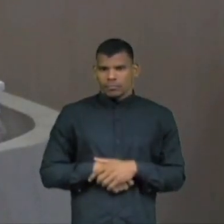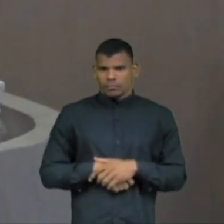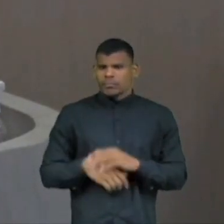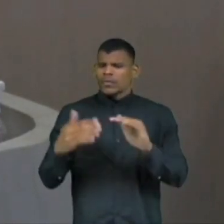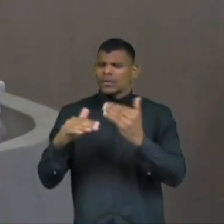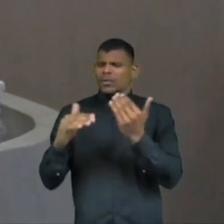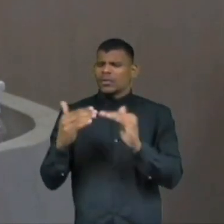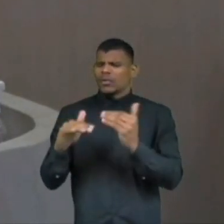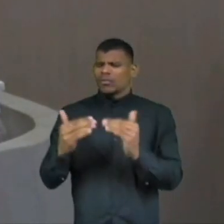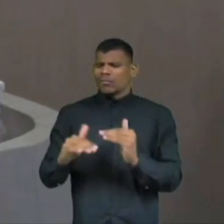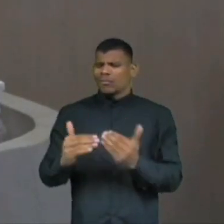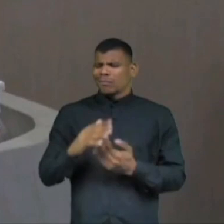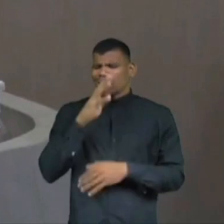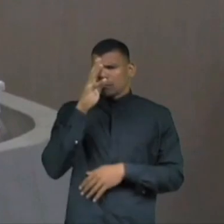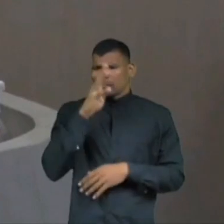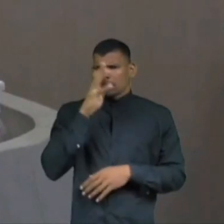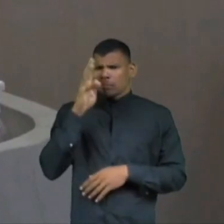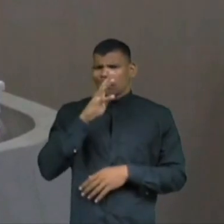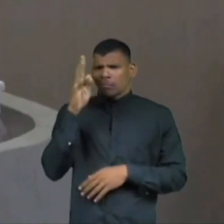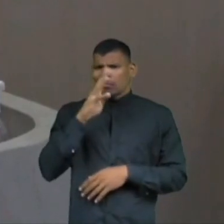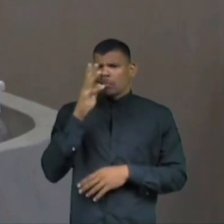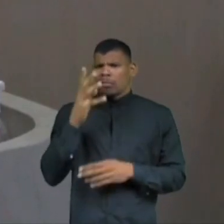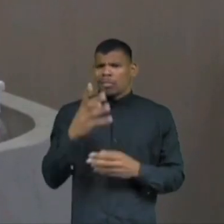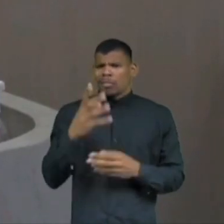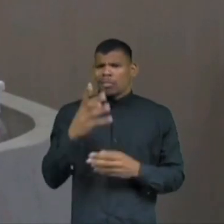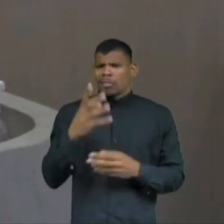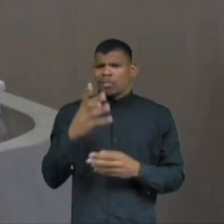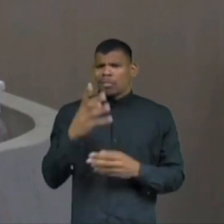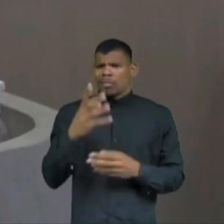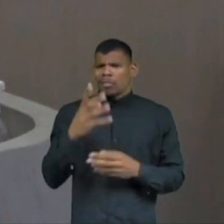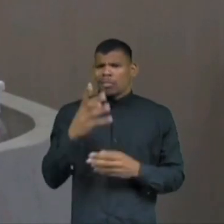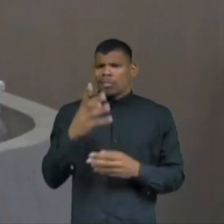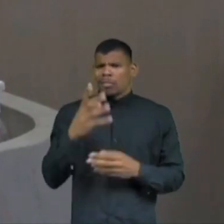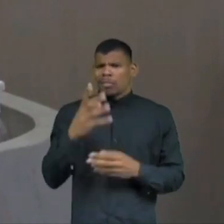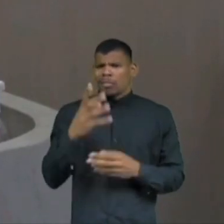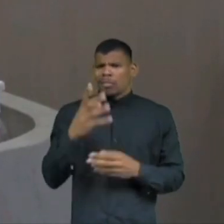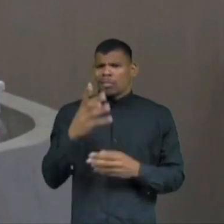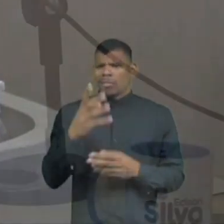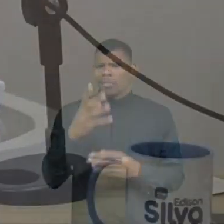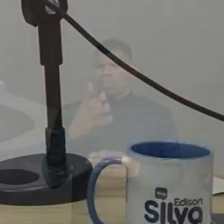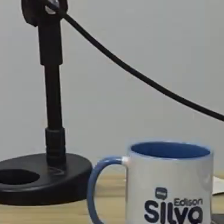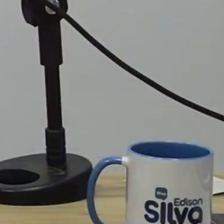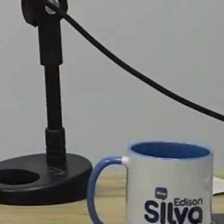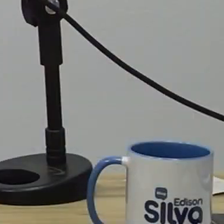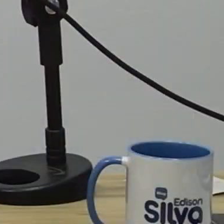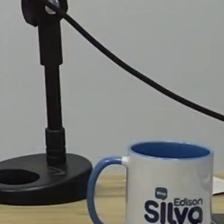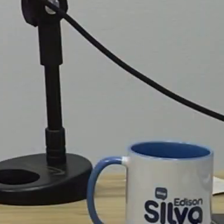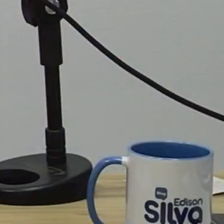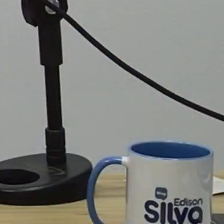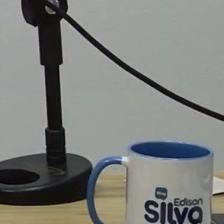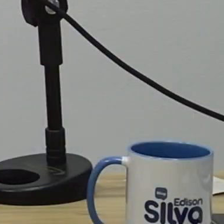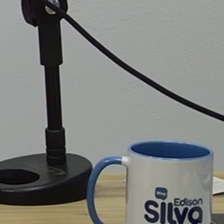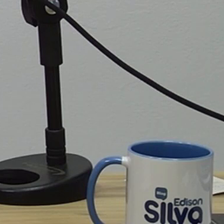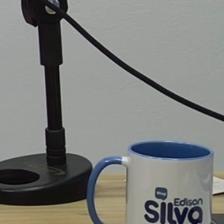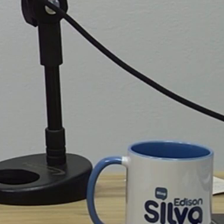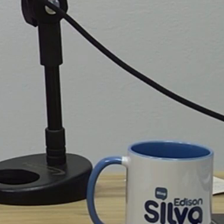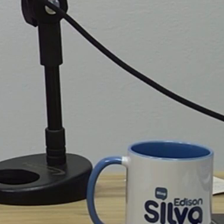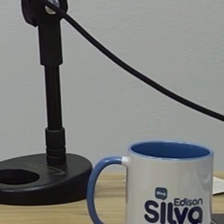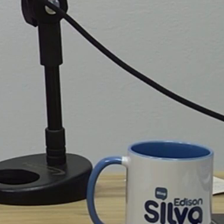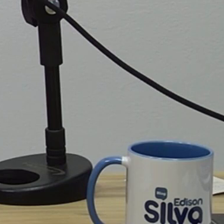que são medonhas para com o povo do Estado do Ceará. Bom, depois da doutora